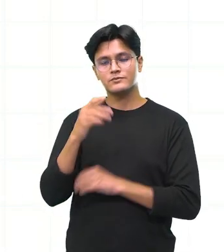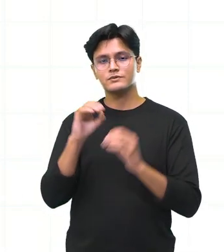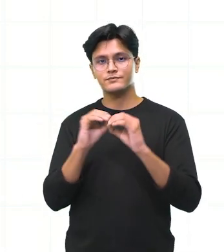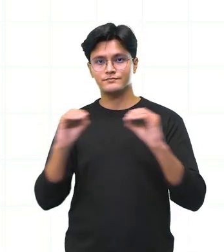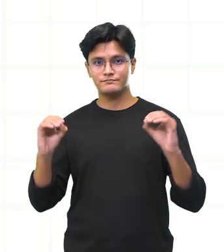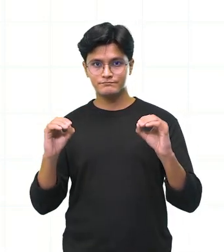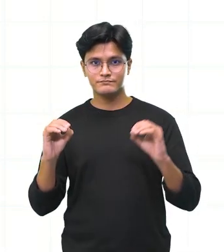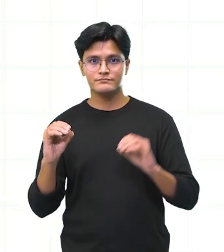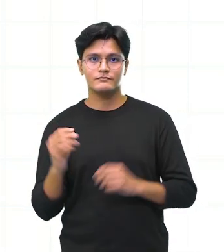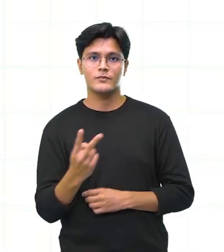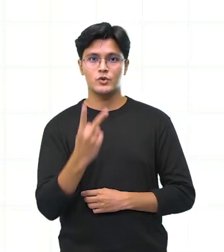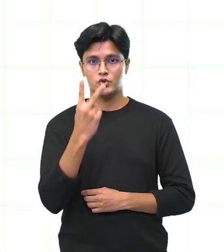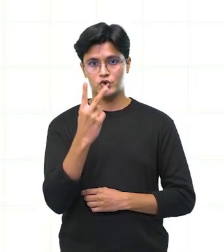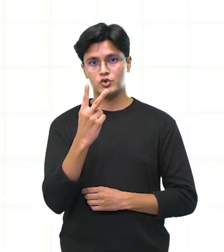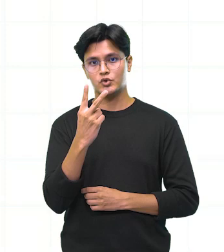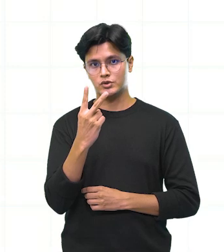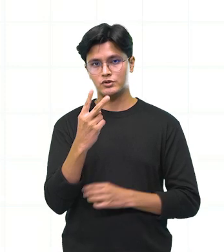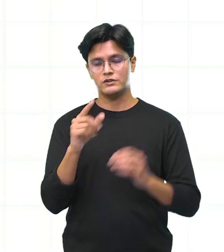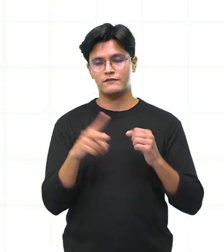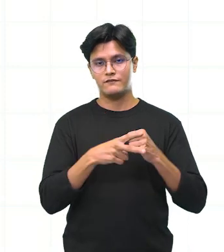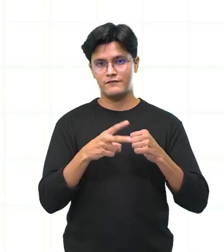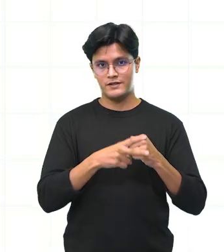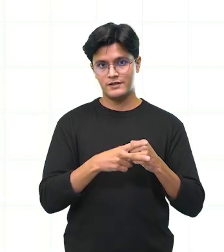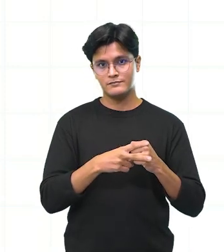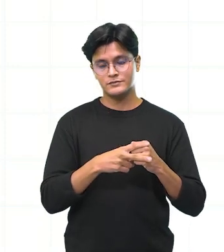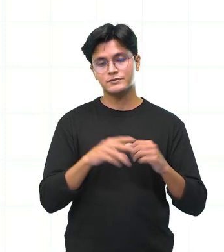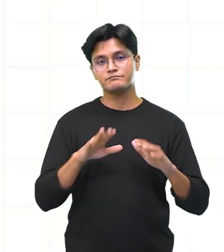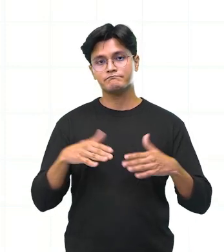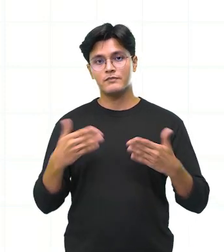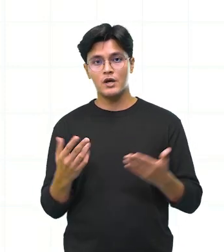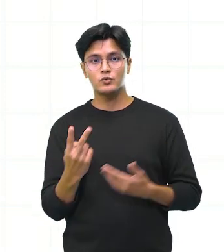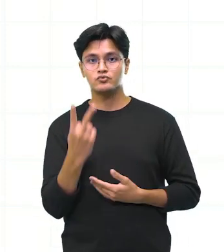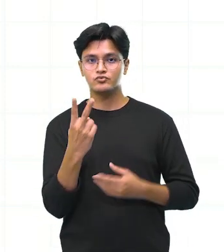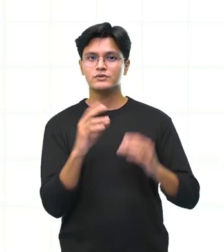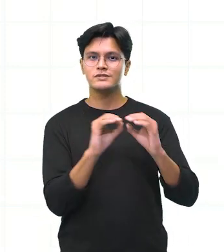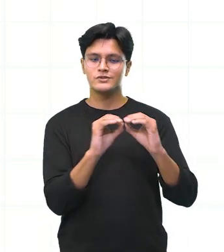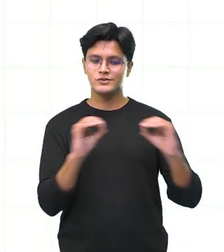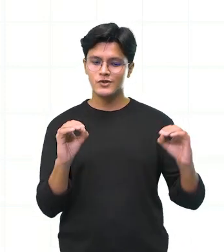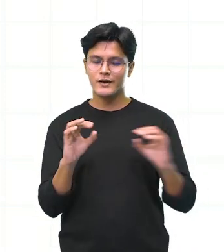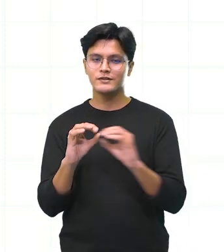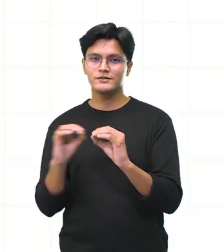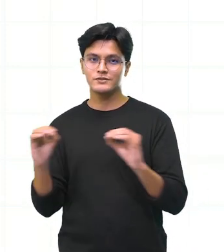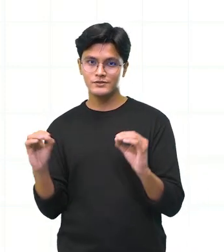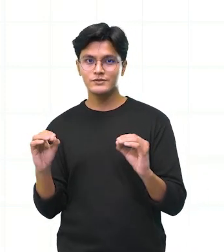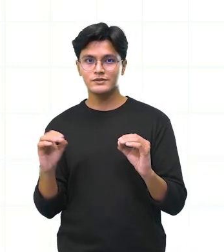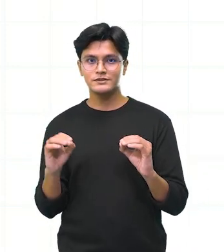vou circular, dois verbos, duas orações, igual a um período composto.